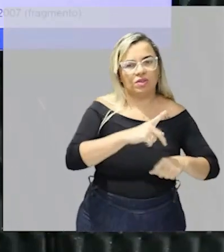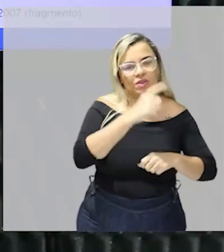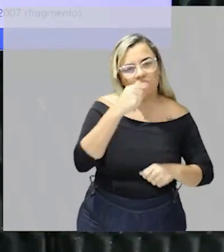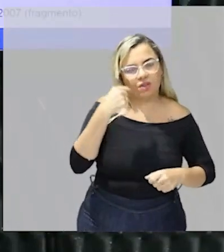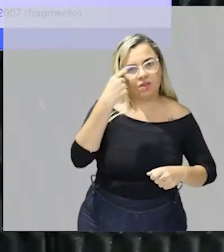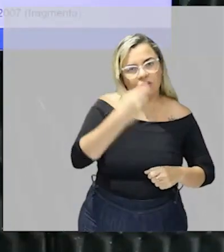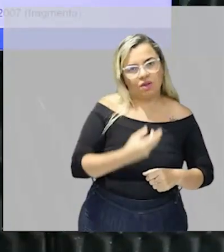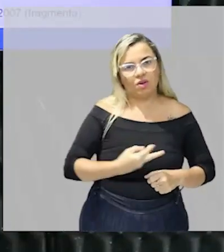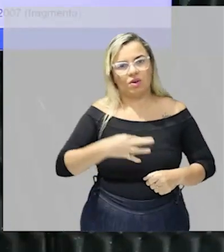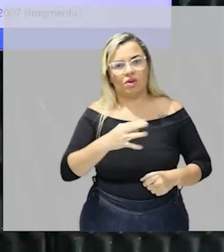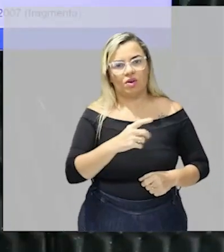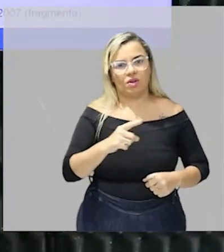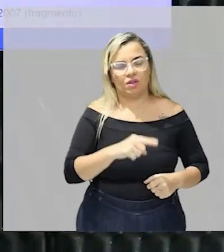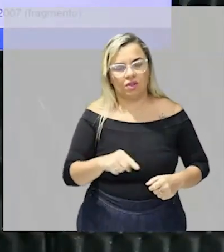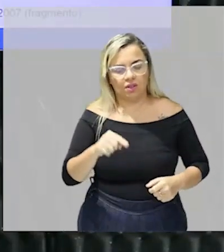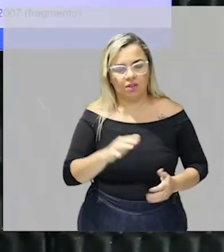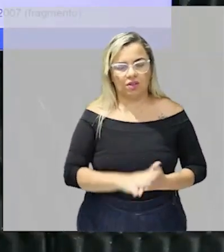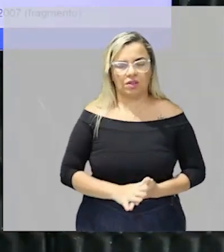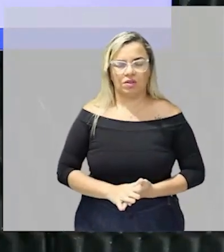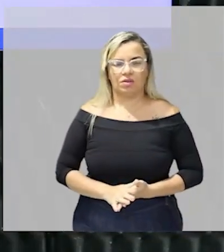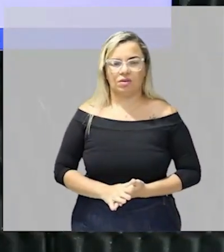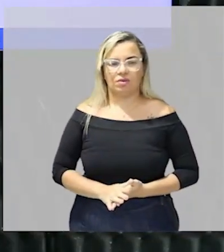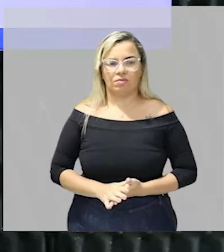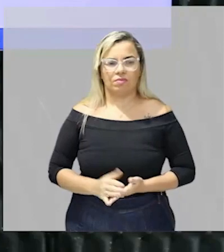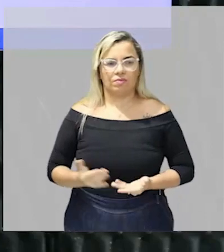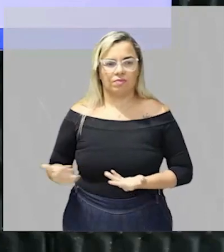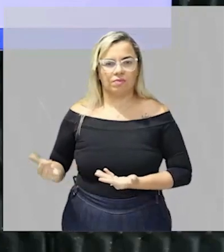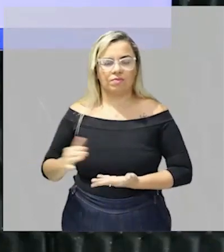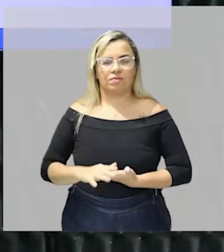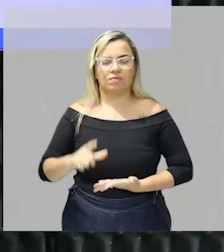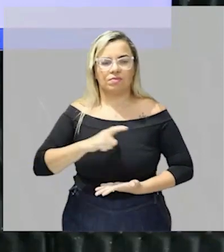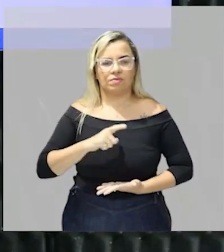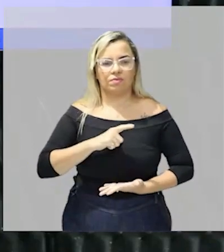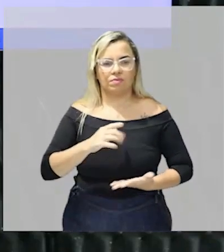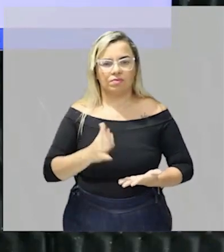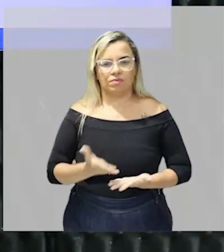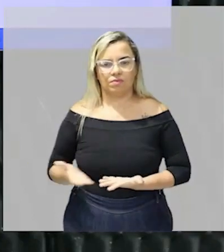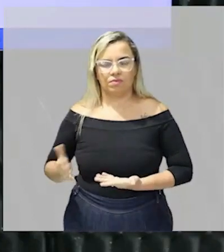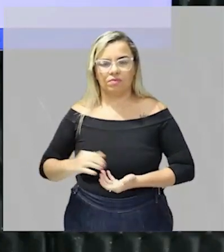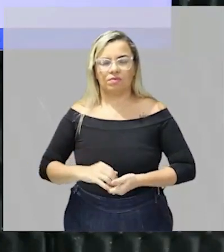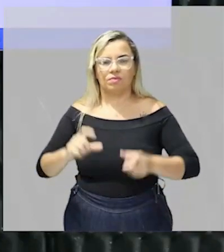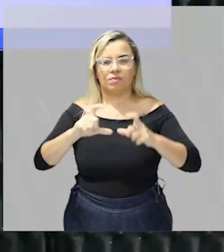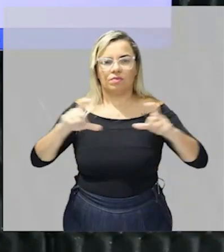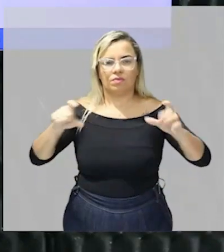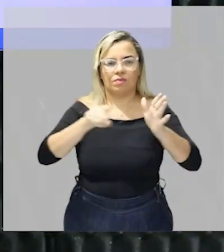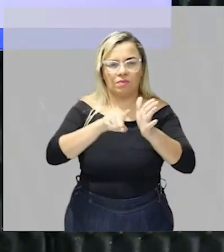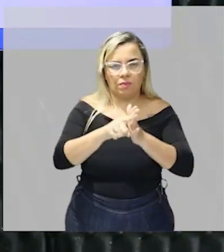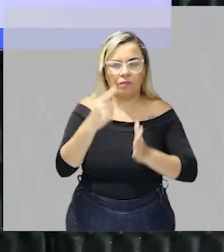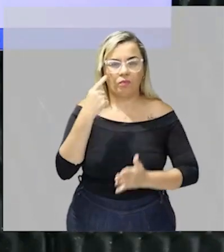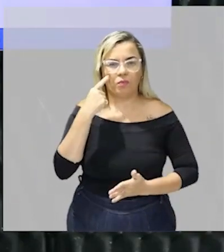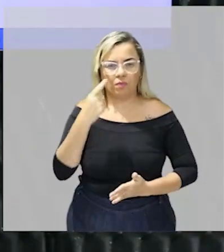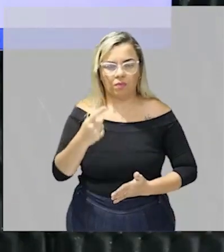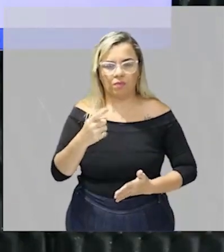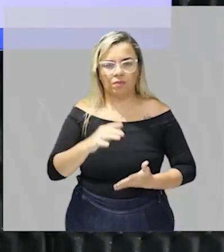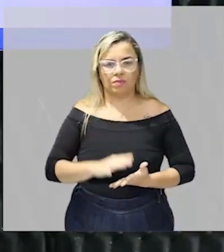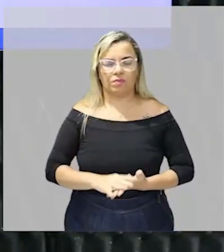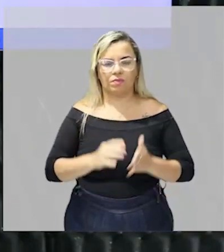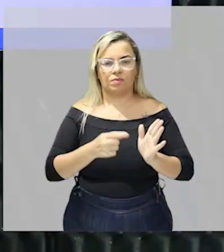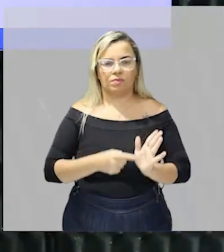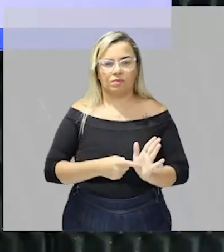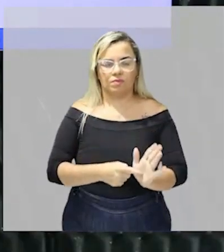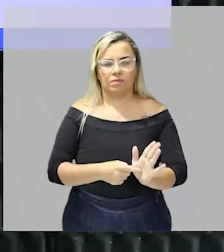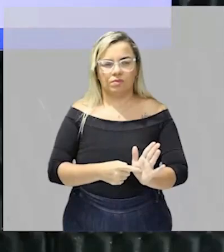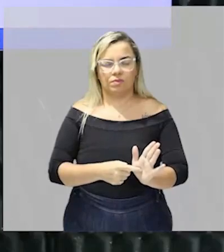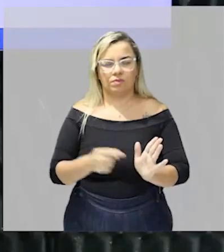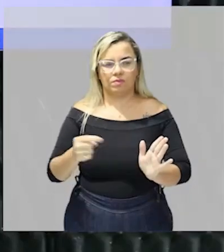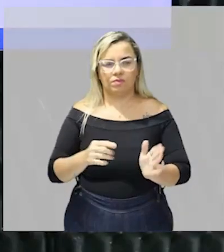eles nessa empreitada. Tá? Nós temos aqui o fragmento, olha só o comando da questão. E eu vou mostrar o